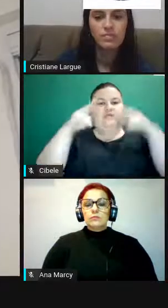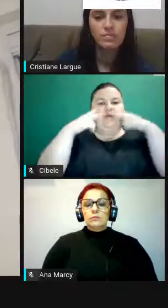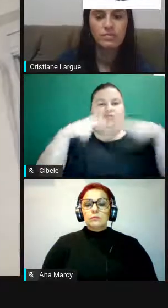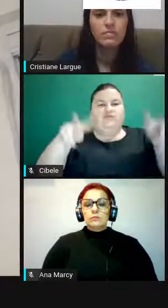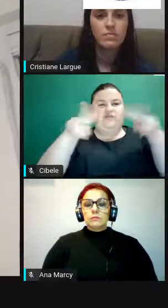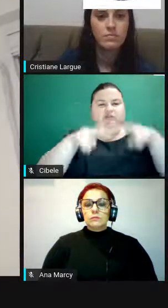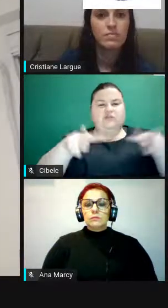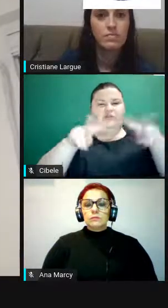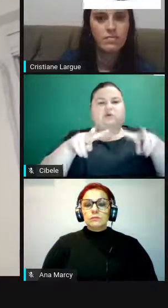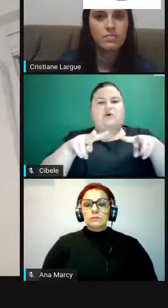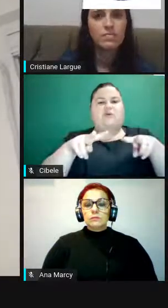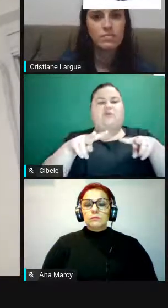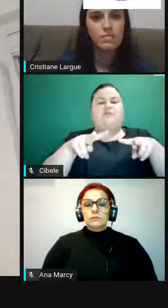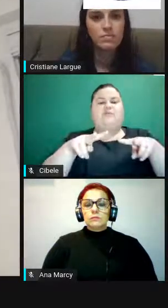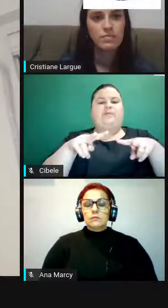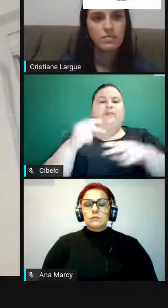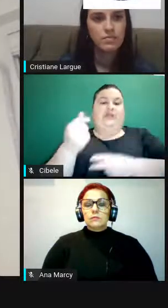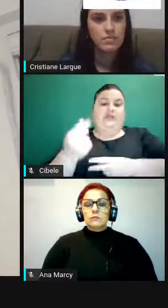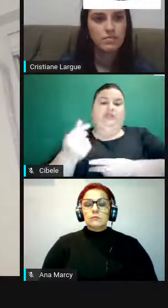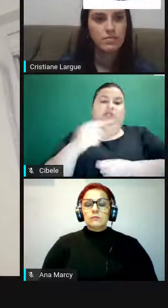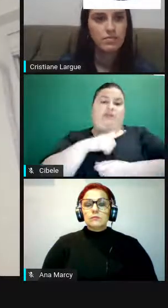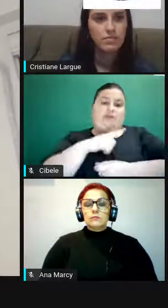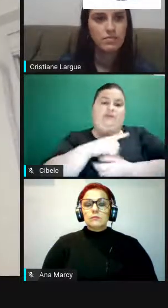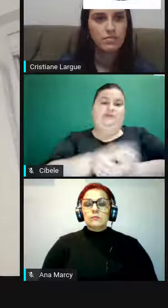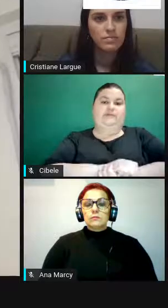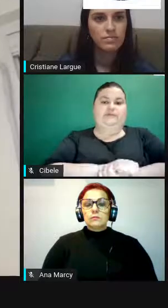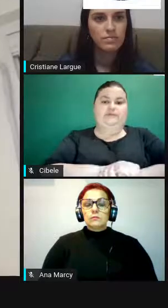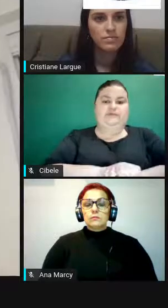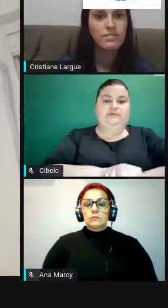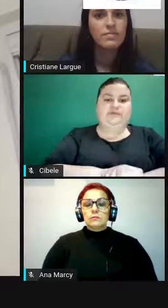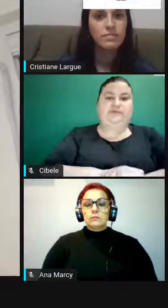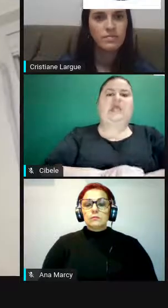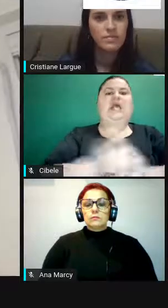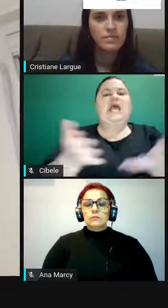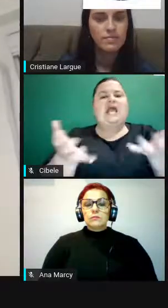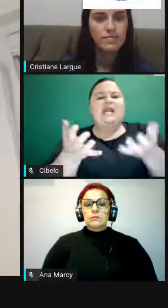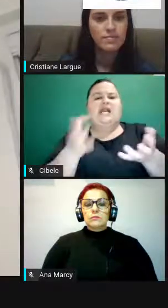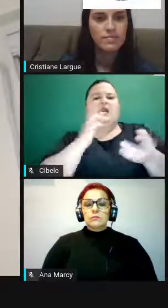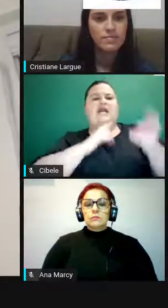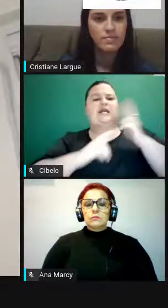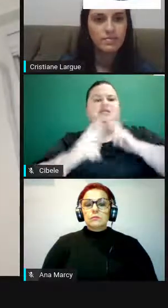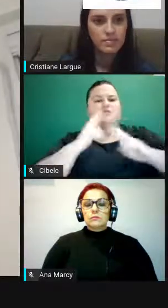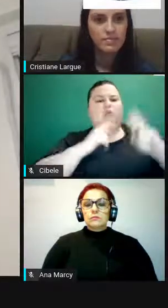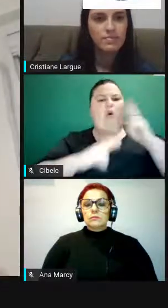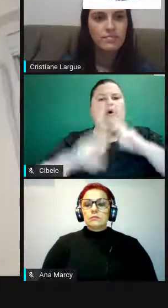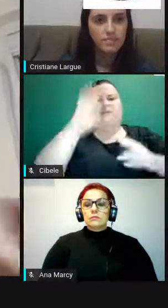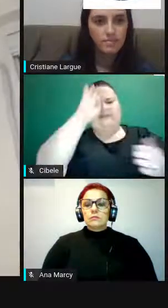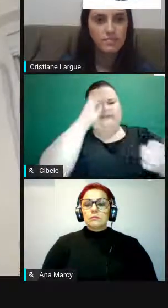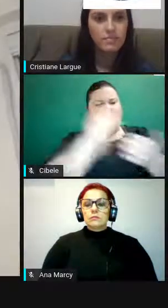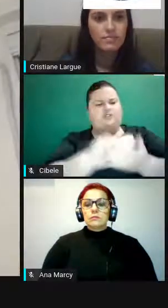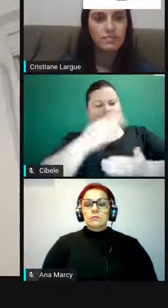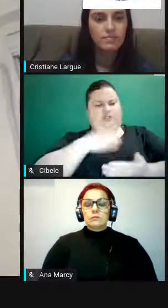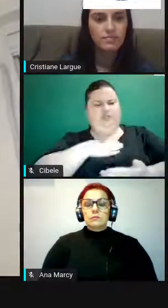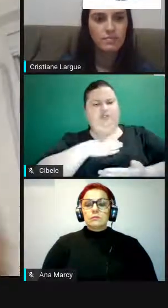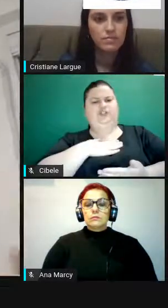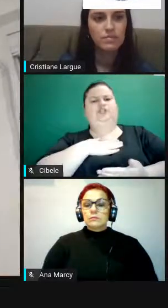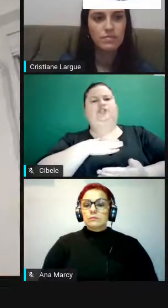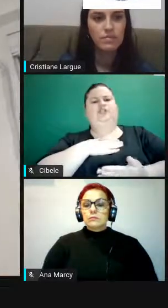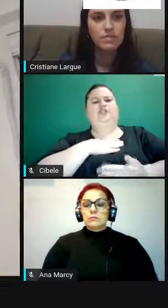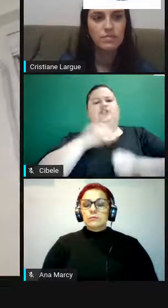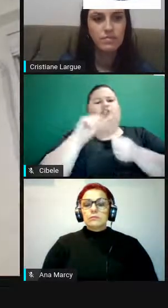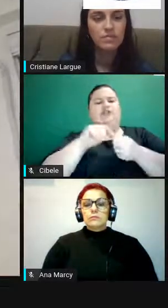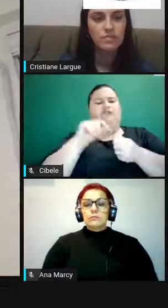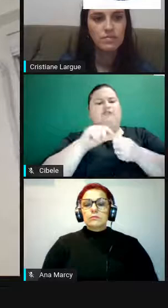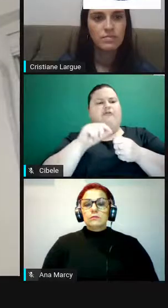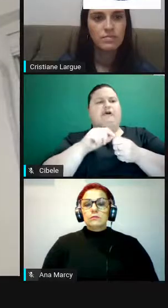vai aparecendo mais mas assim certo é resultado quero conversar um negócio acredita em ti vai fazendo aos pouquinhos dentro do